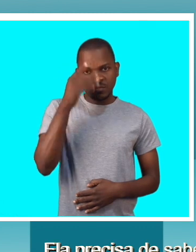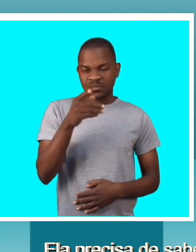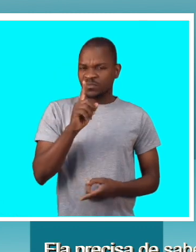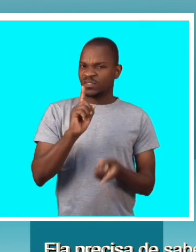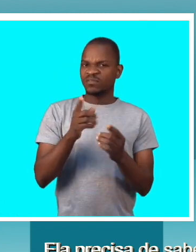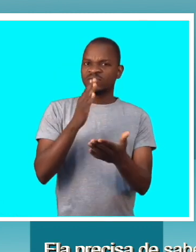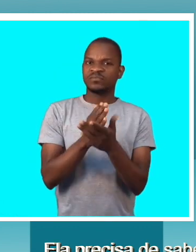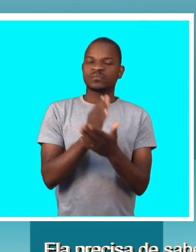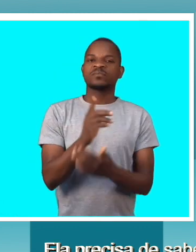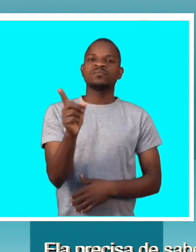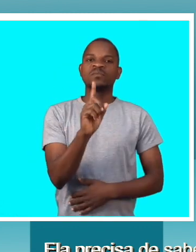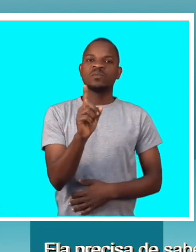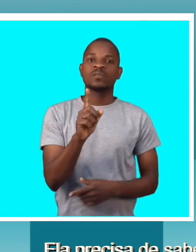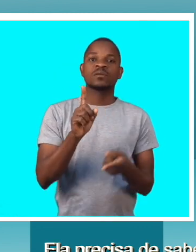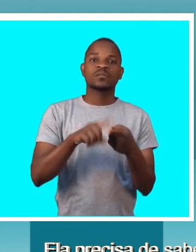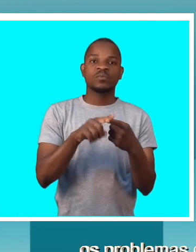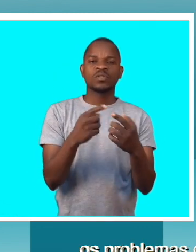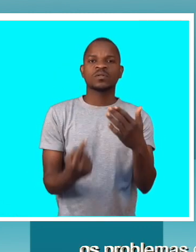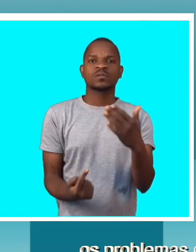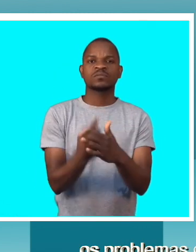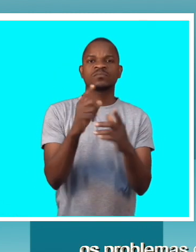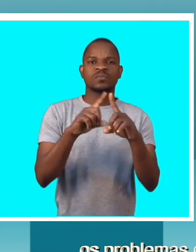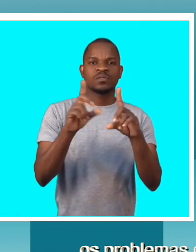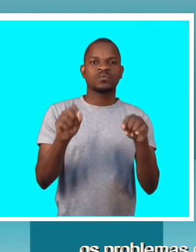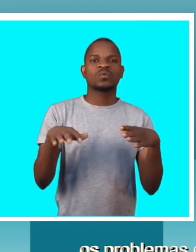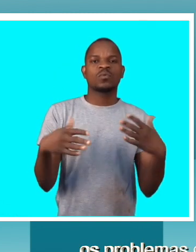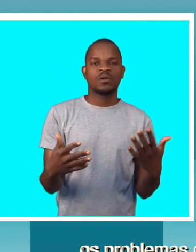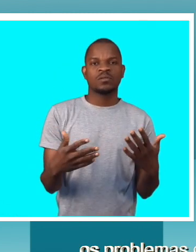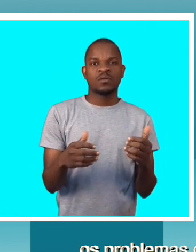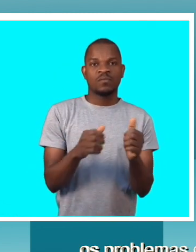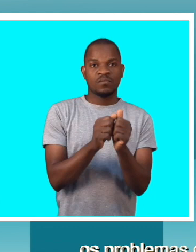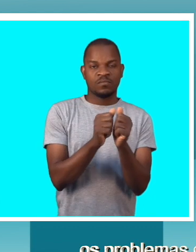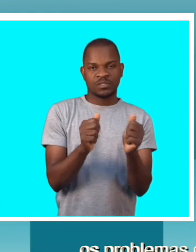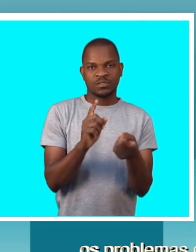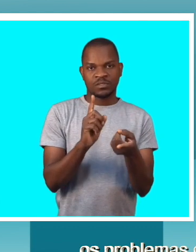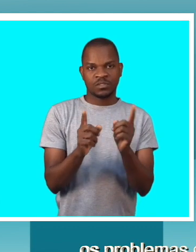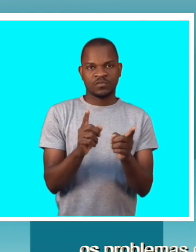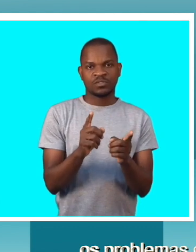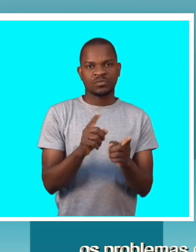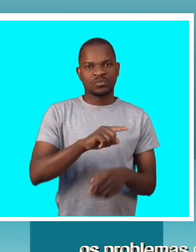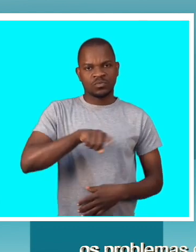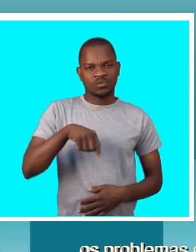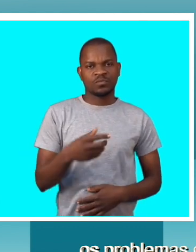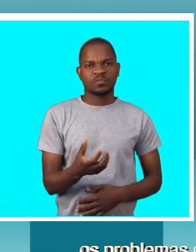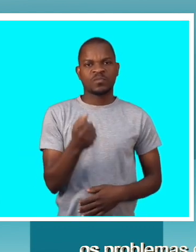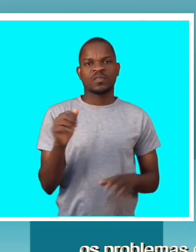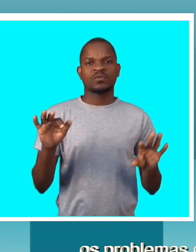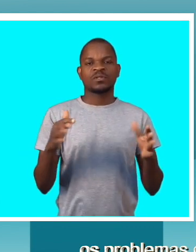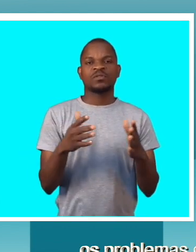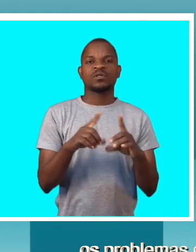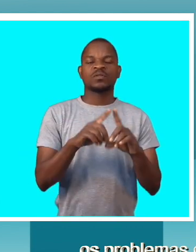referem pode não ser a verdade. Portanto, e também os prejuízos podem acarretar. Portanto, só com esse conhecimento que poderemos, talvez,